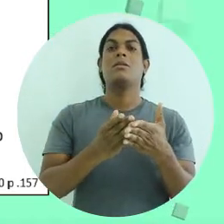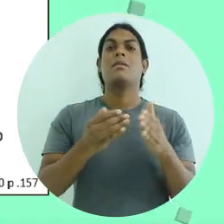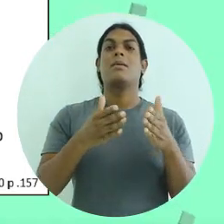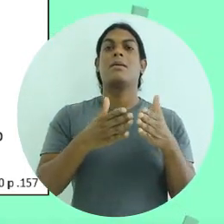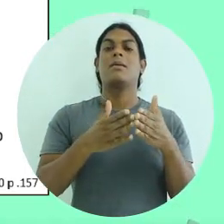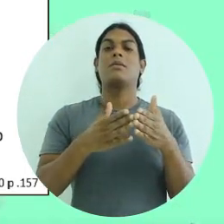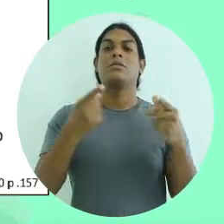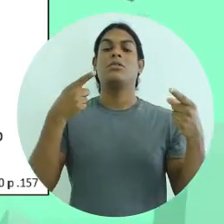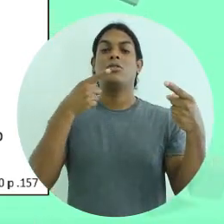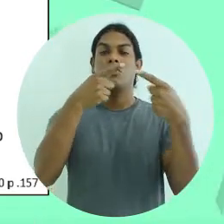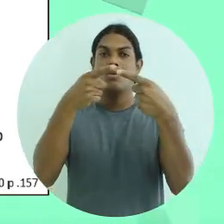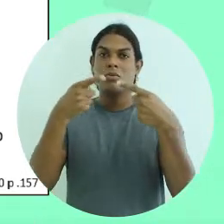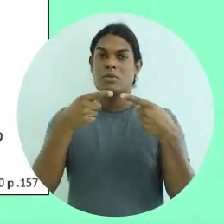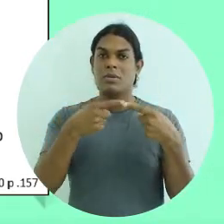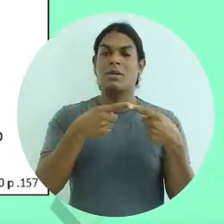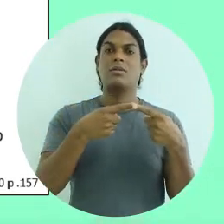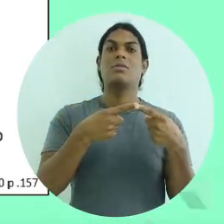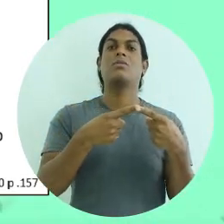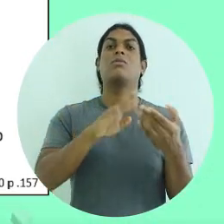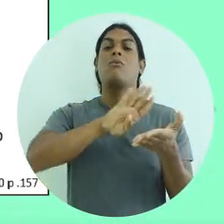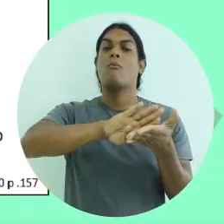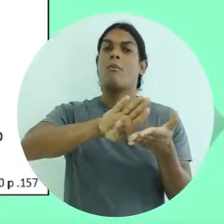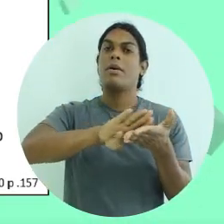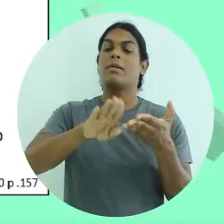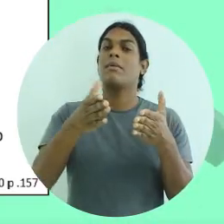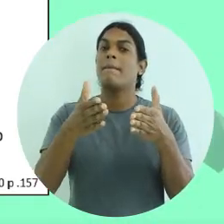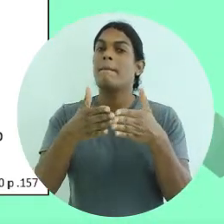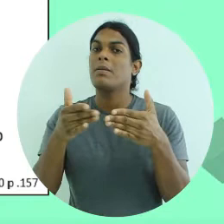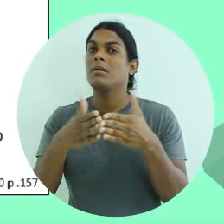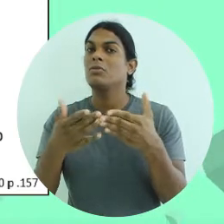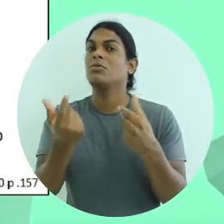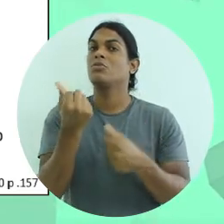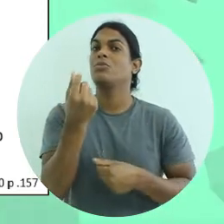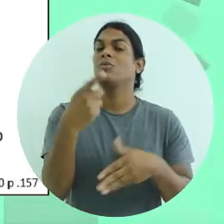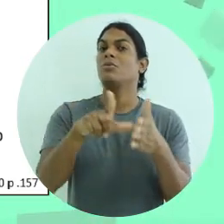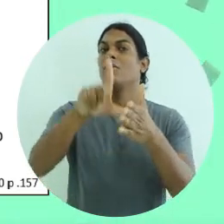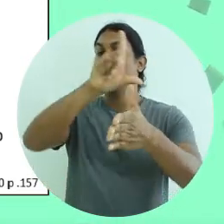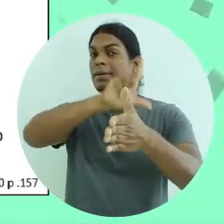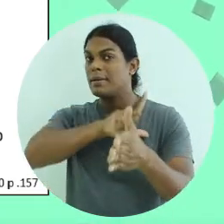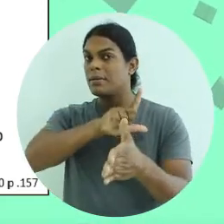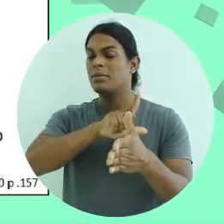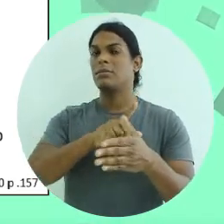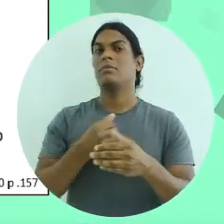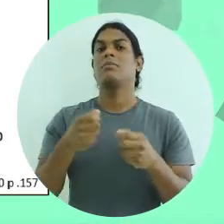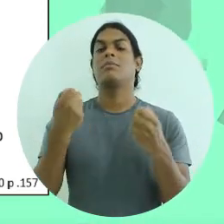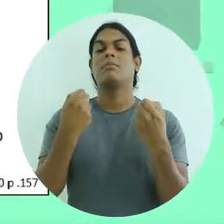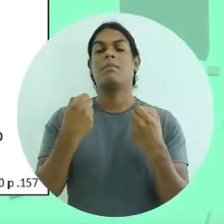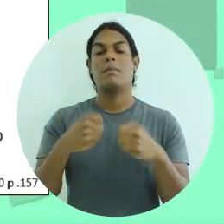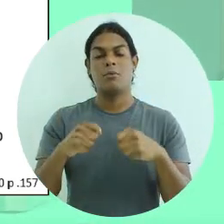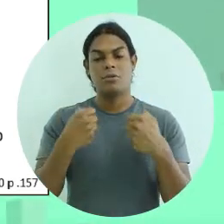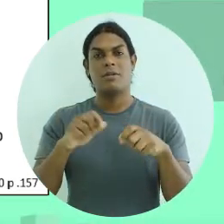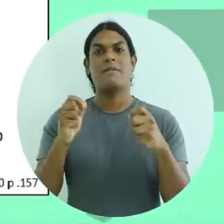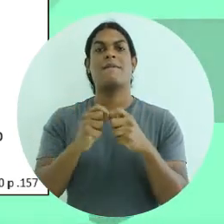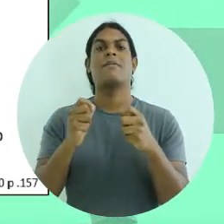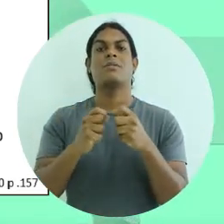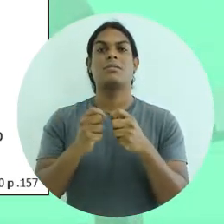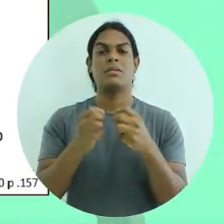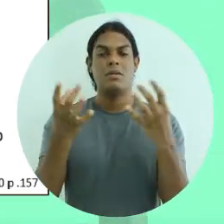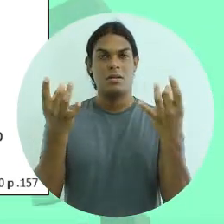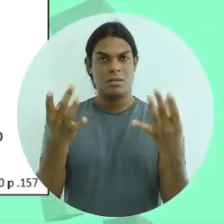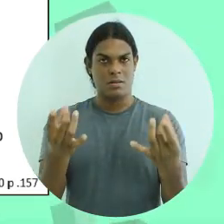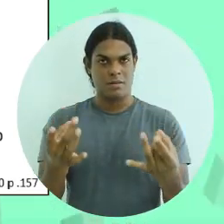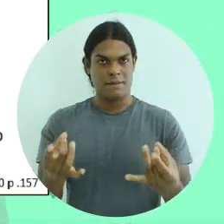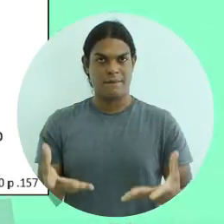esse adiantamento de contrato de câmbio. Então, ele vai pedir o dinheiro antecipadamente para poder fazer o processo de operação,